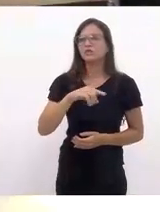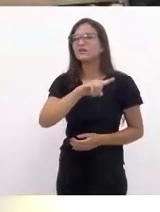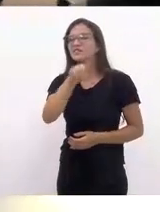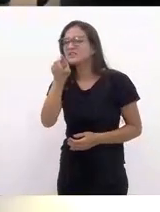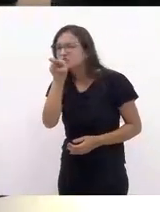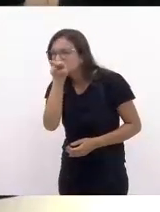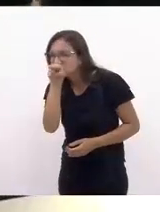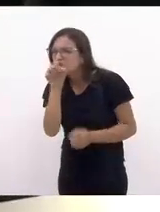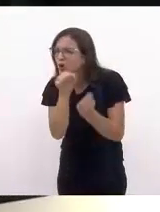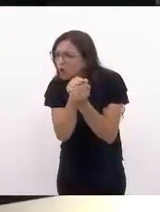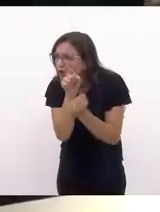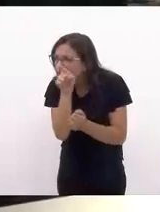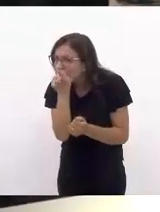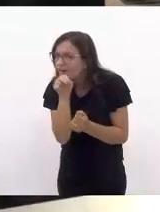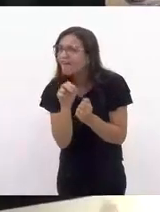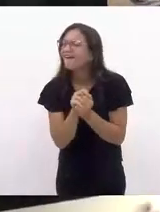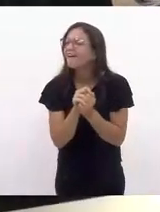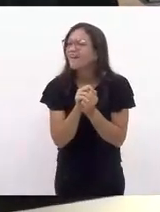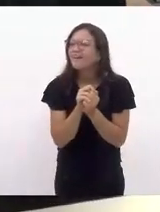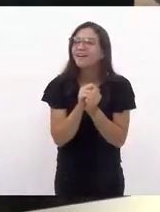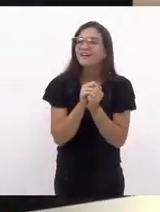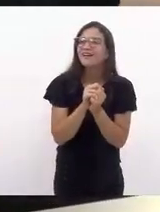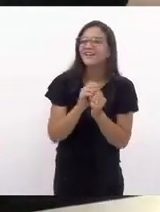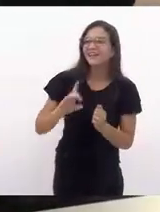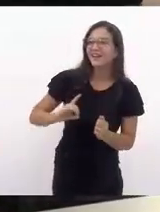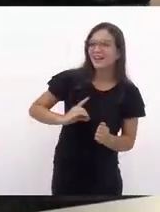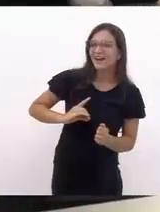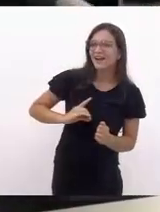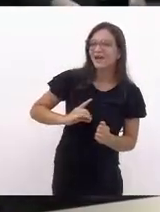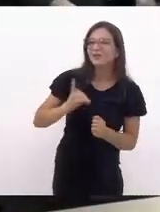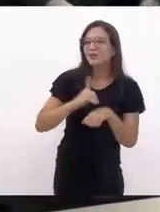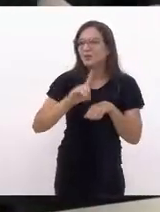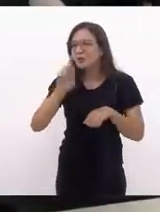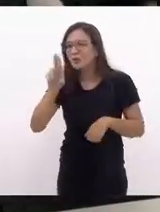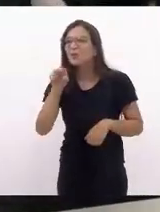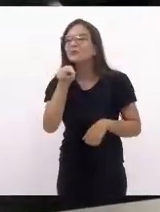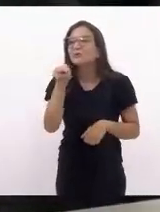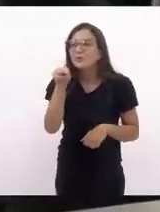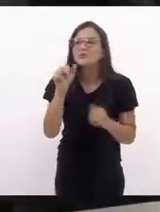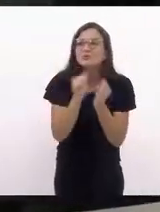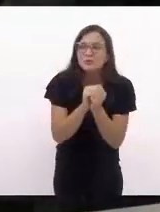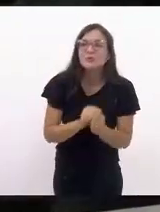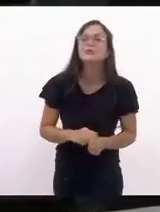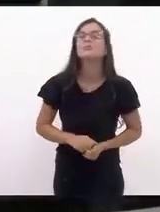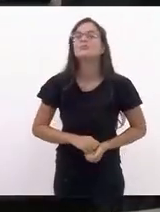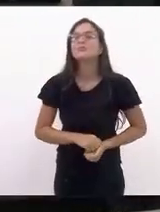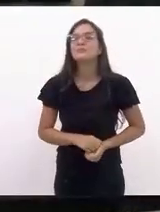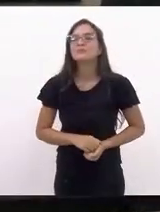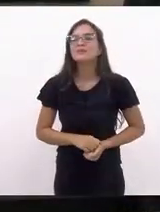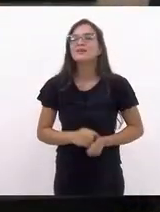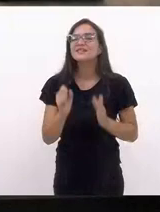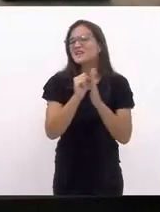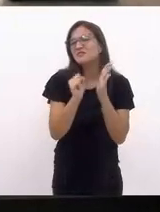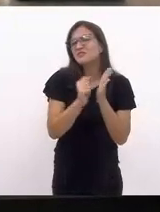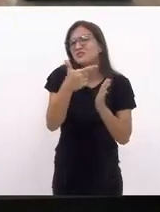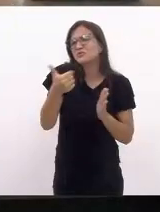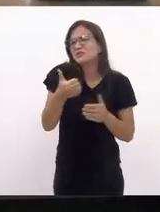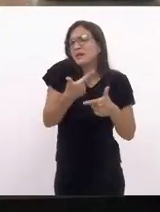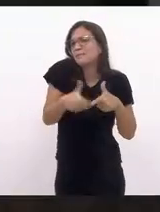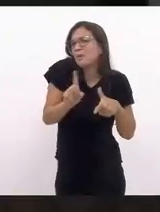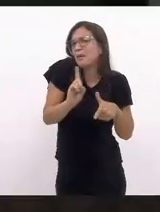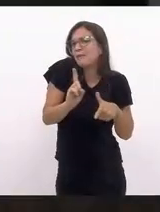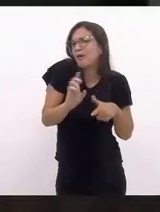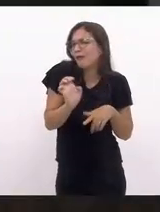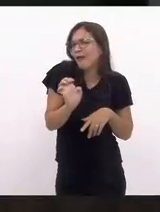muito juntinhos dois aí Gadinho delegado Doutor dos doutores aí mas foi no século 21 tem problema nenhum